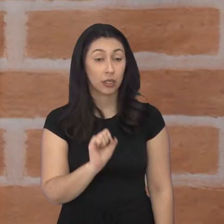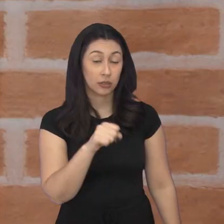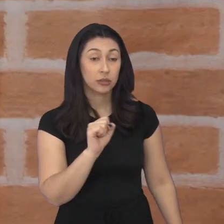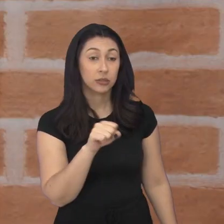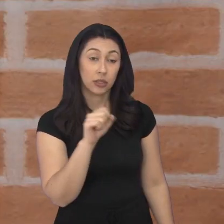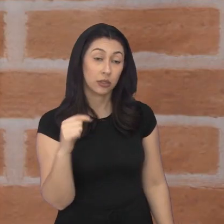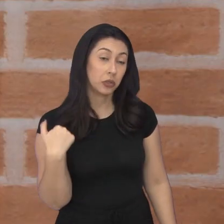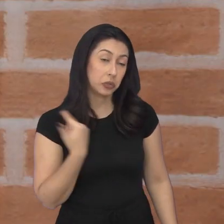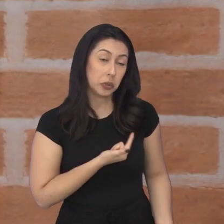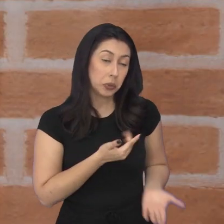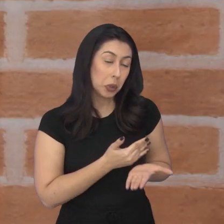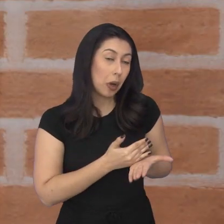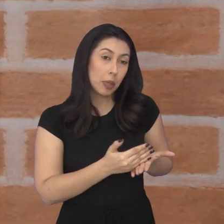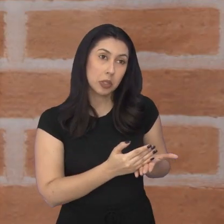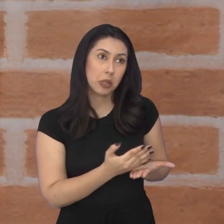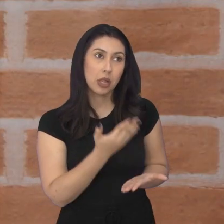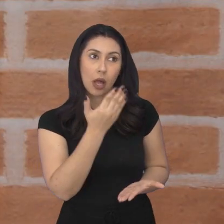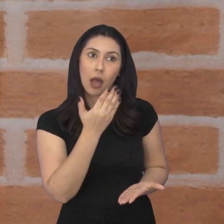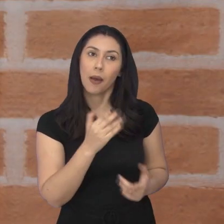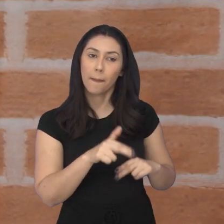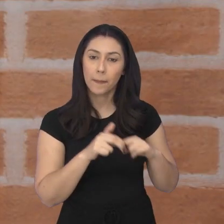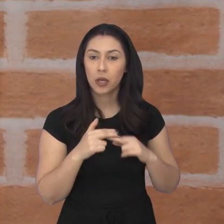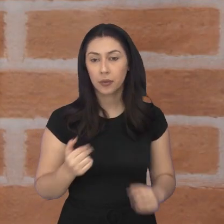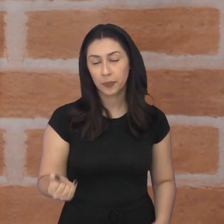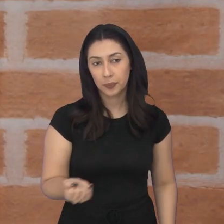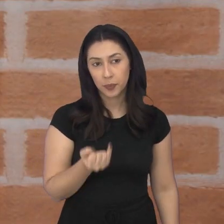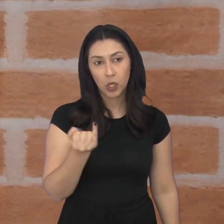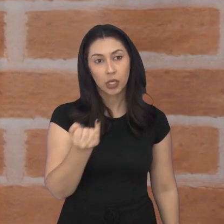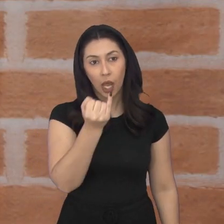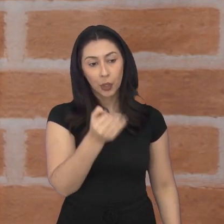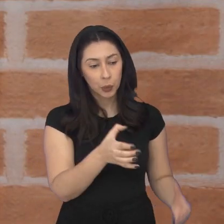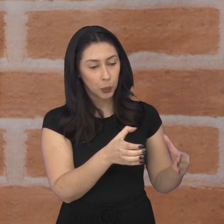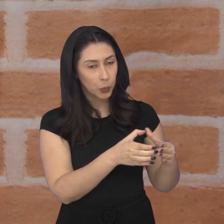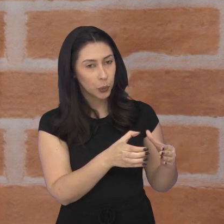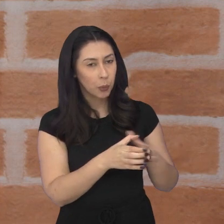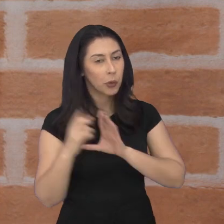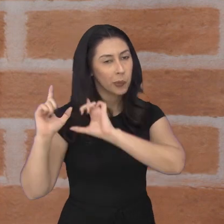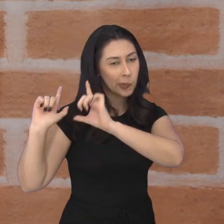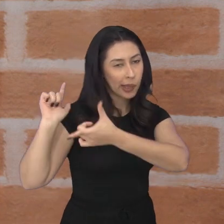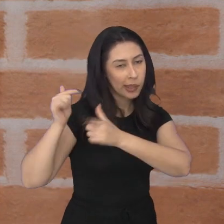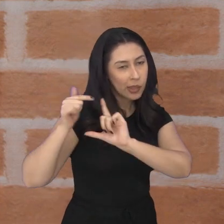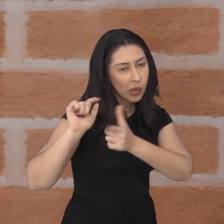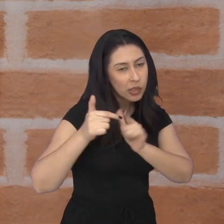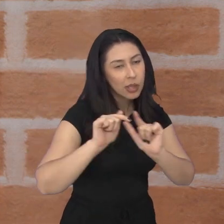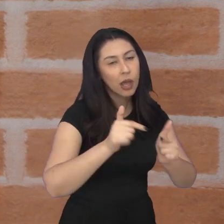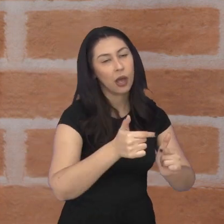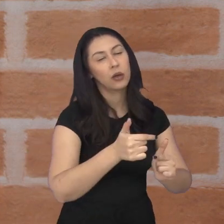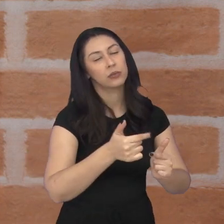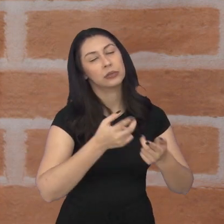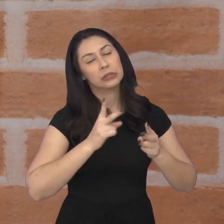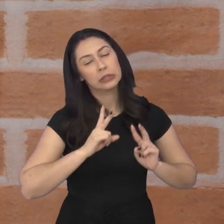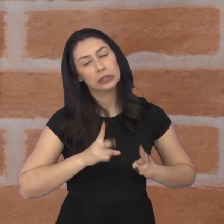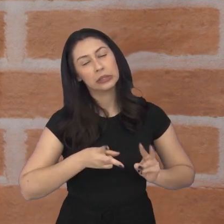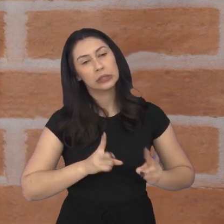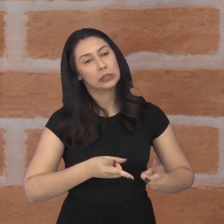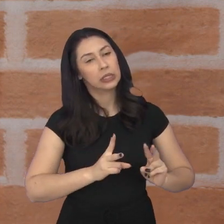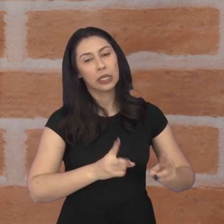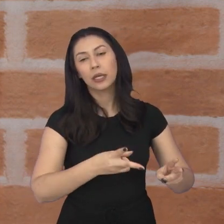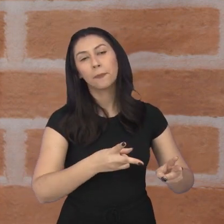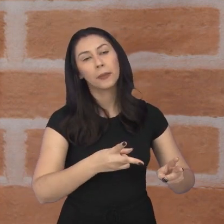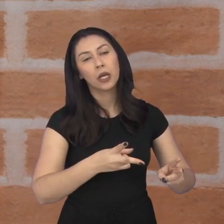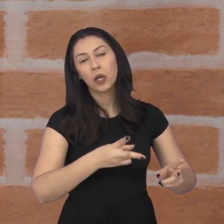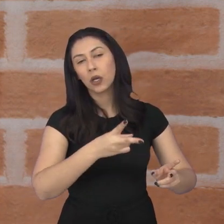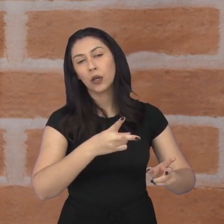gente começou lá, então acho que é super importante, né? É um clube super tradicional na cidade. Que sempre teve realmente